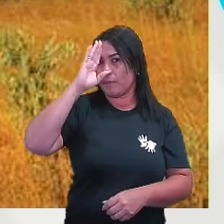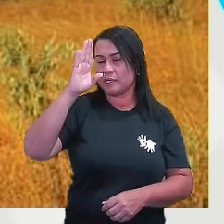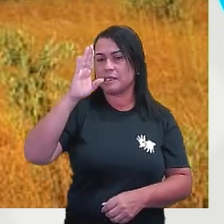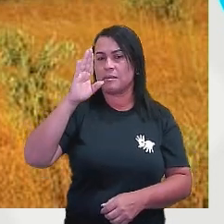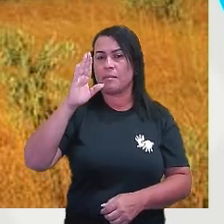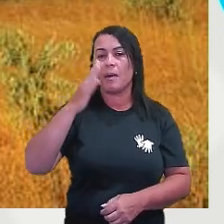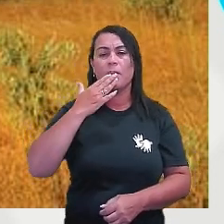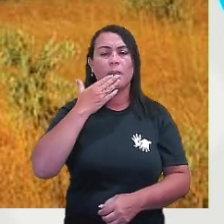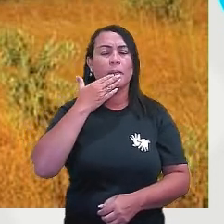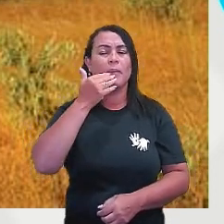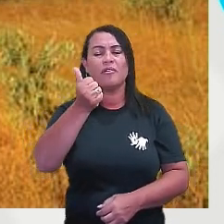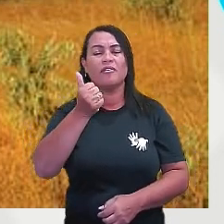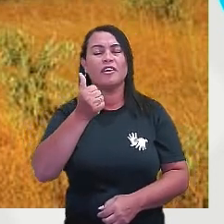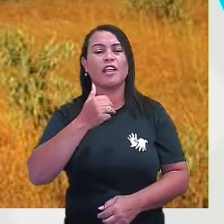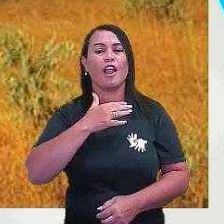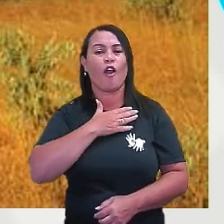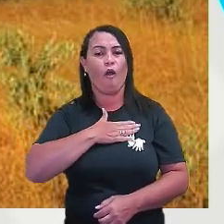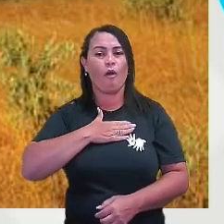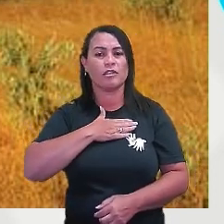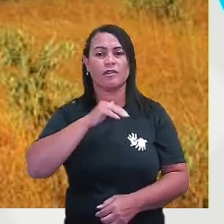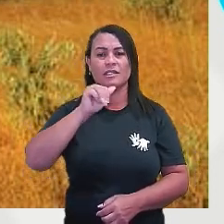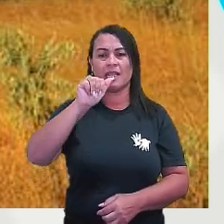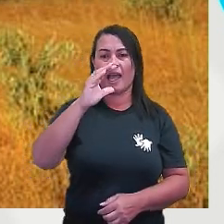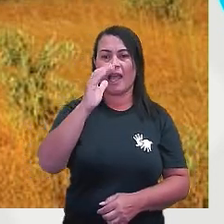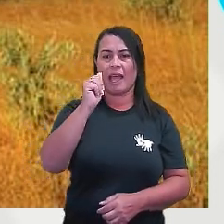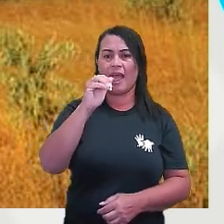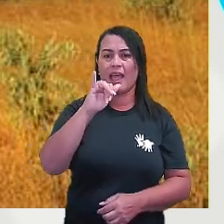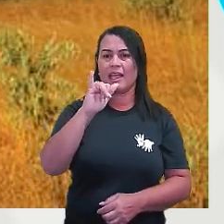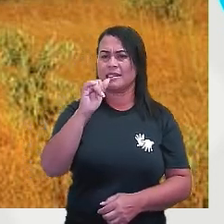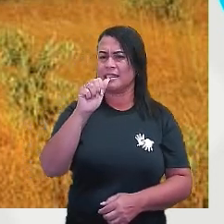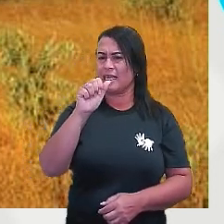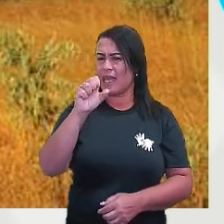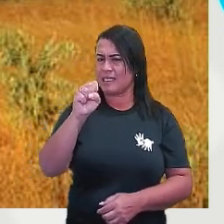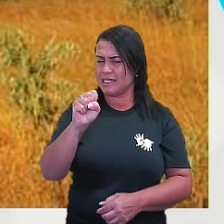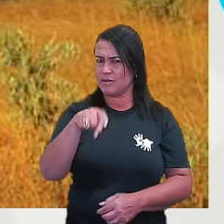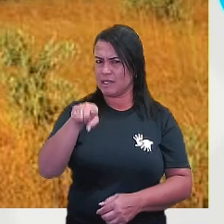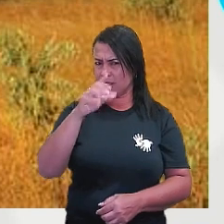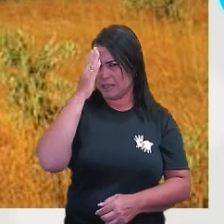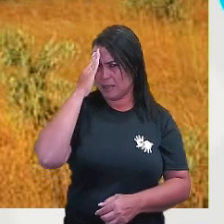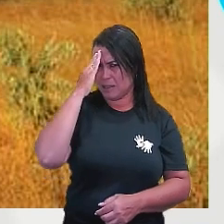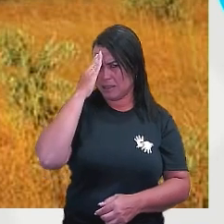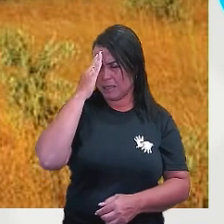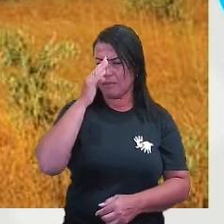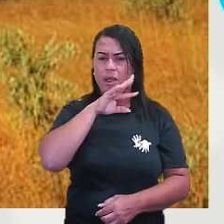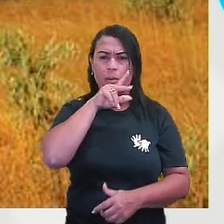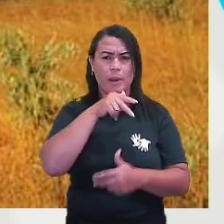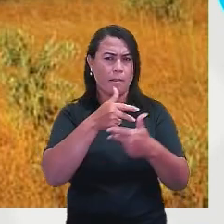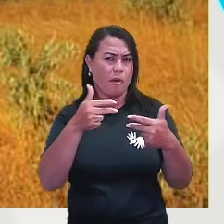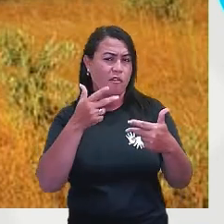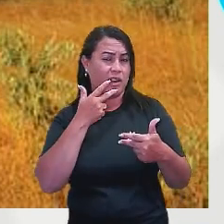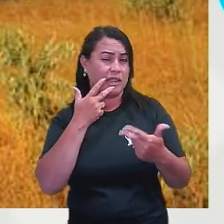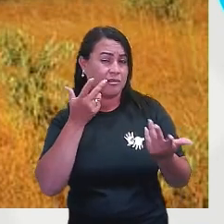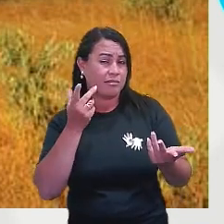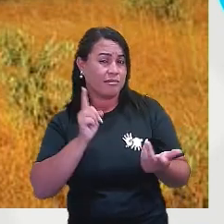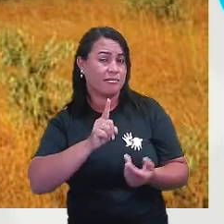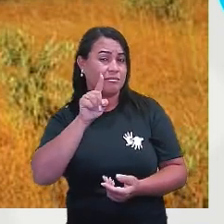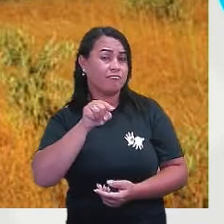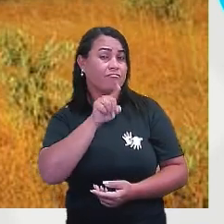prato preferido, são as acácias. Você já sabe de que animal eu estou falando?